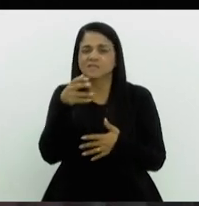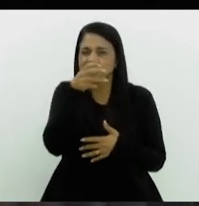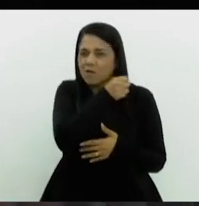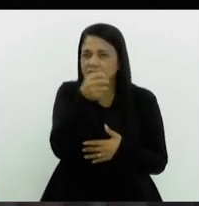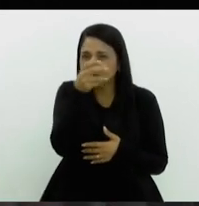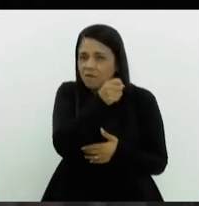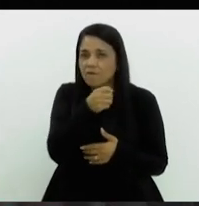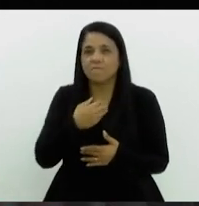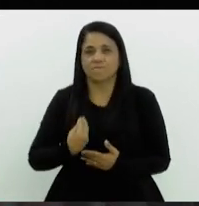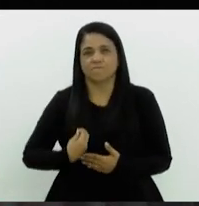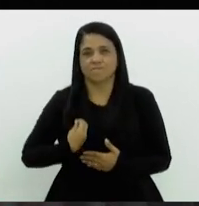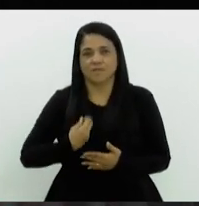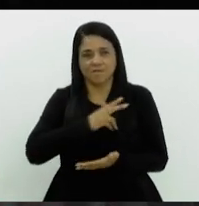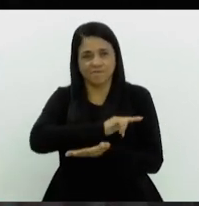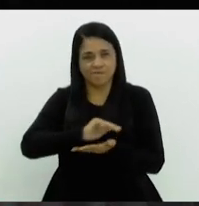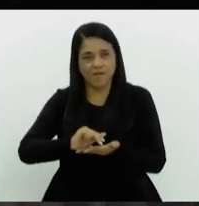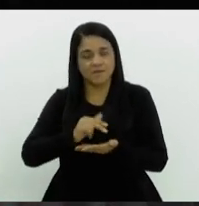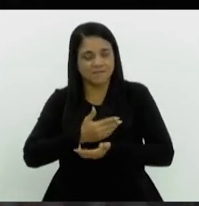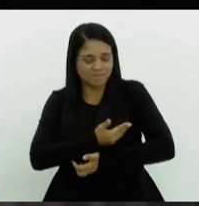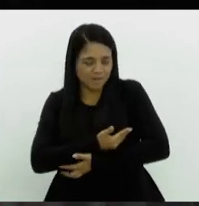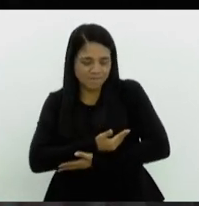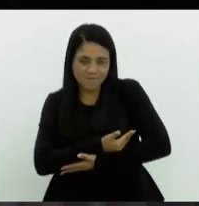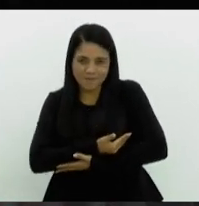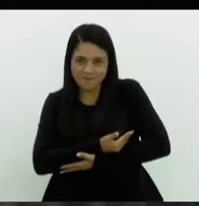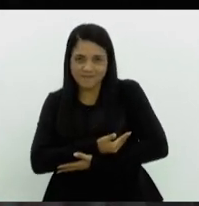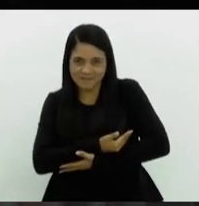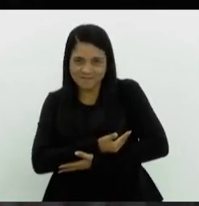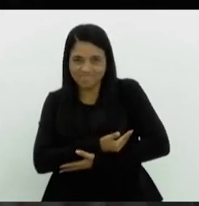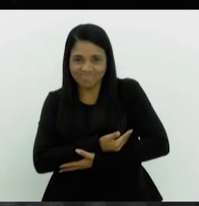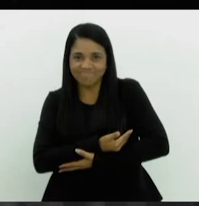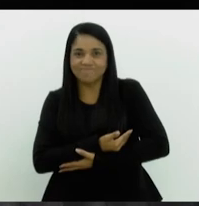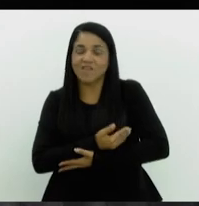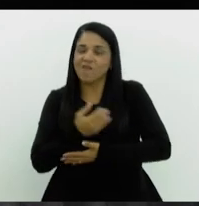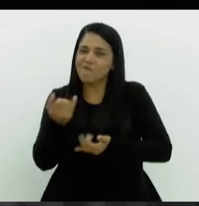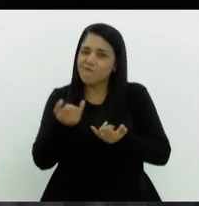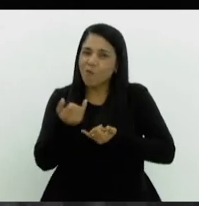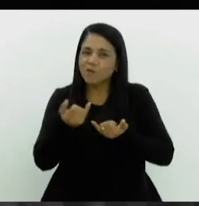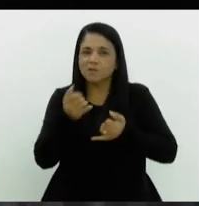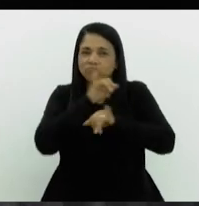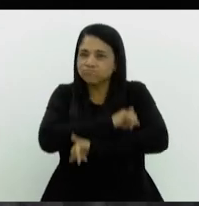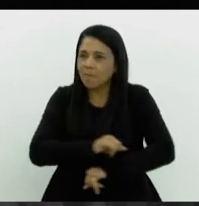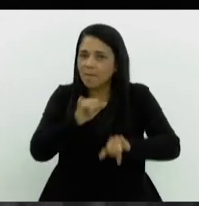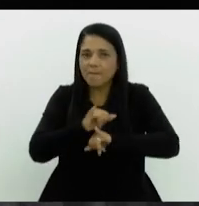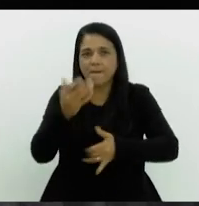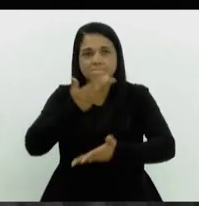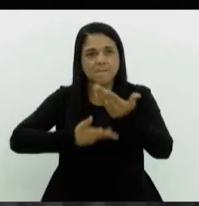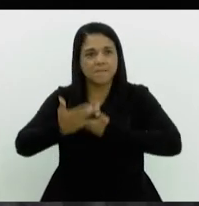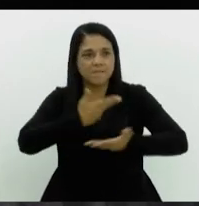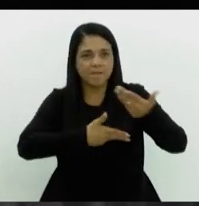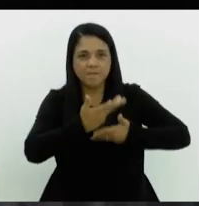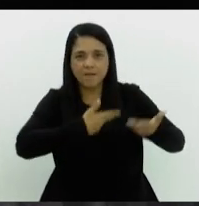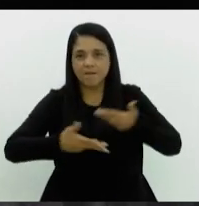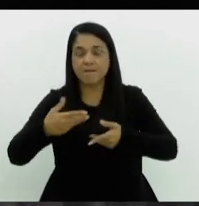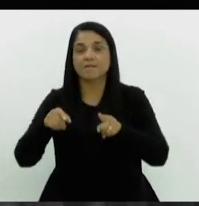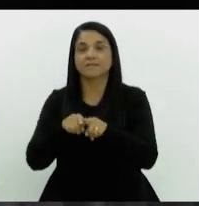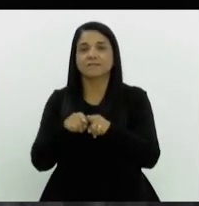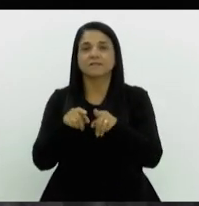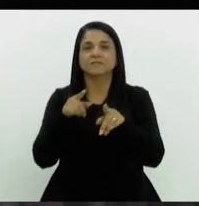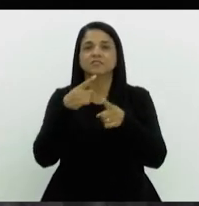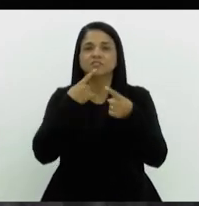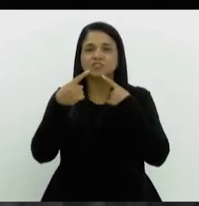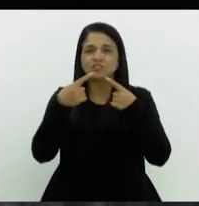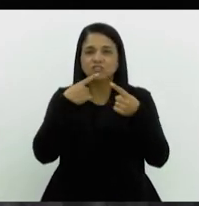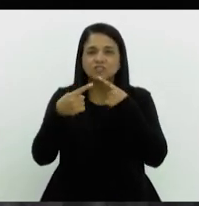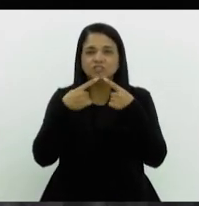muitas vidas. E muitos bebês precisam que essas informações circulem entre nós. E depois de tantos diálogos, de